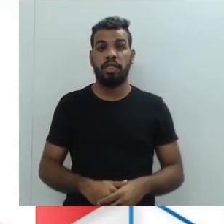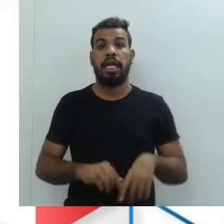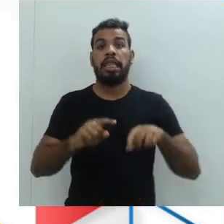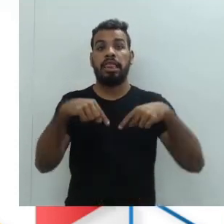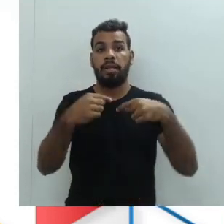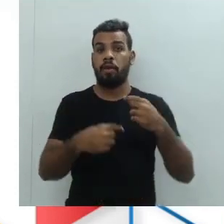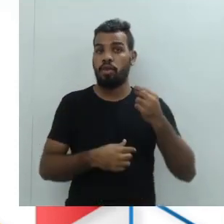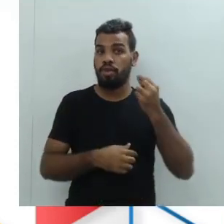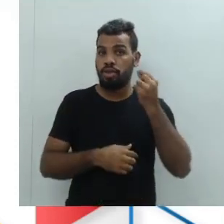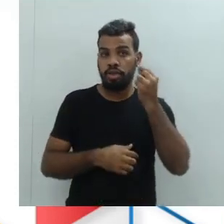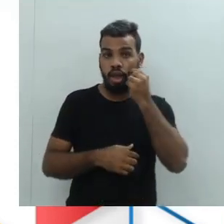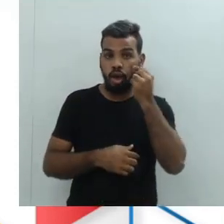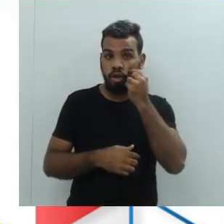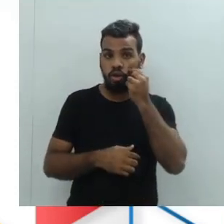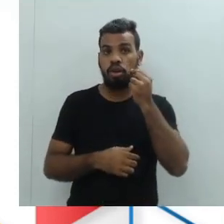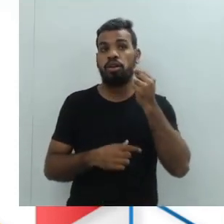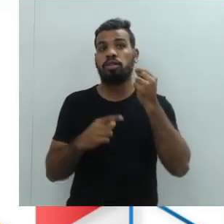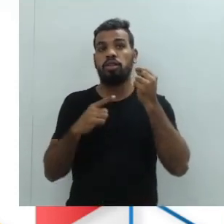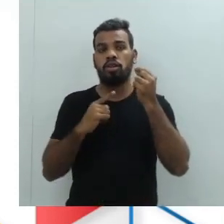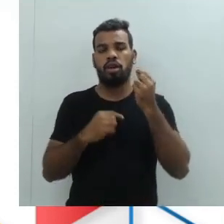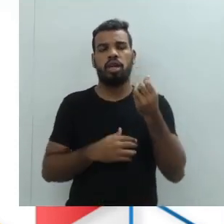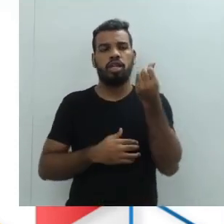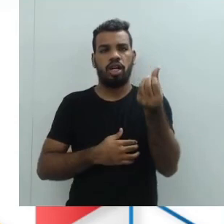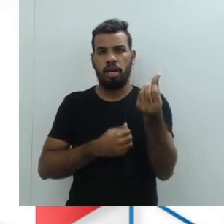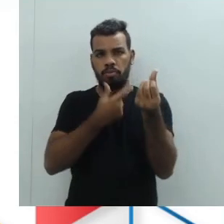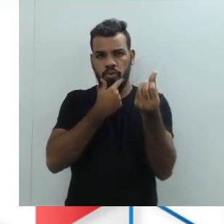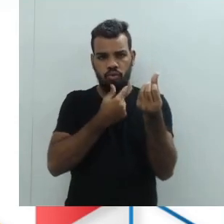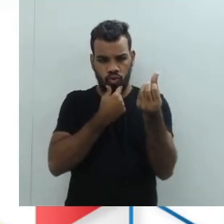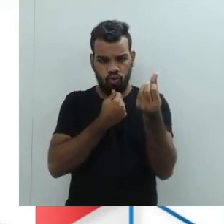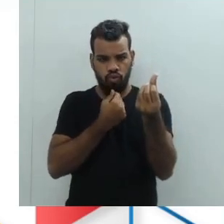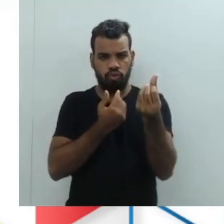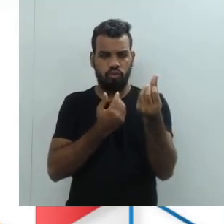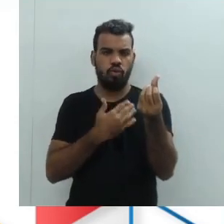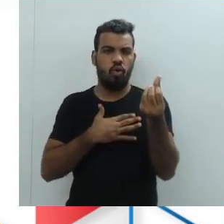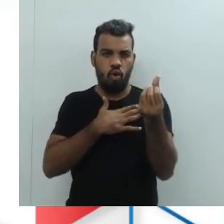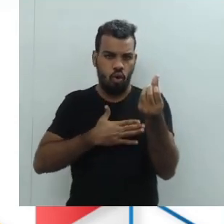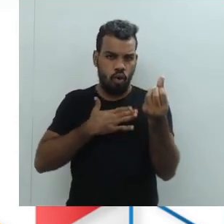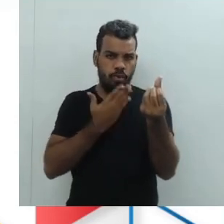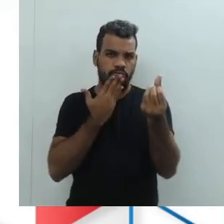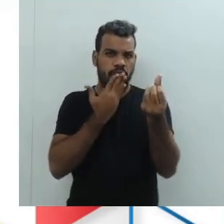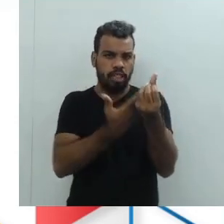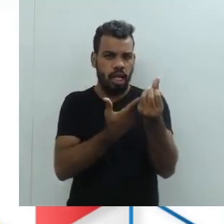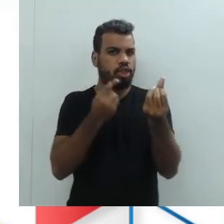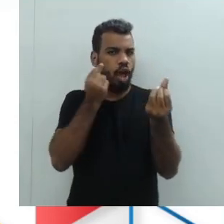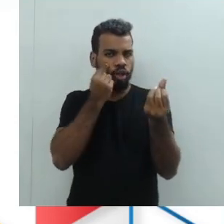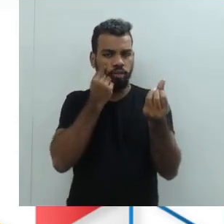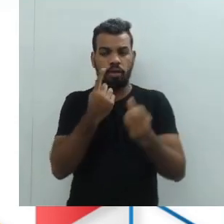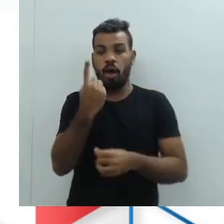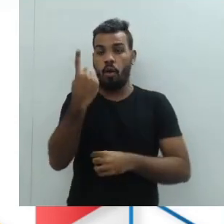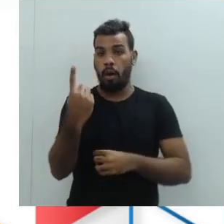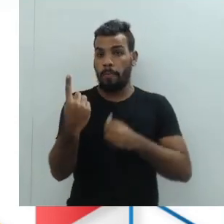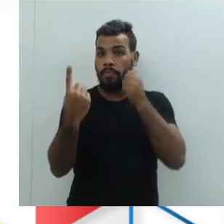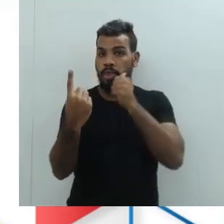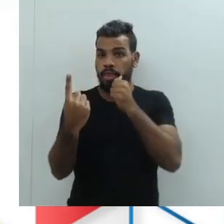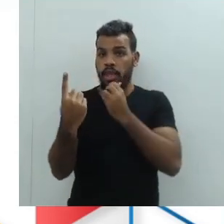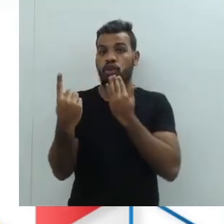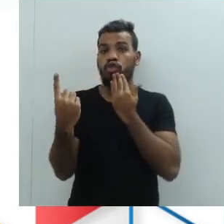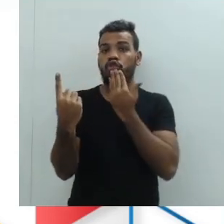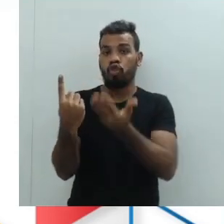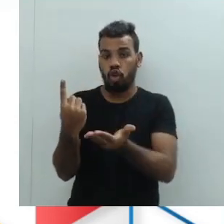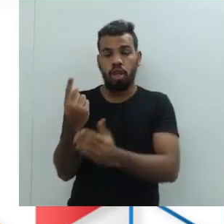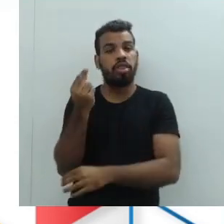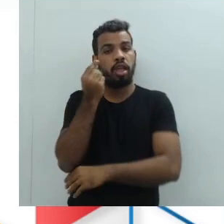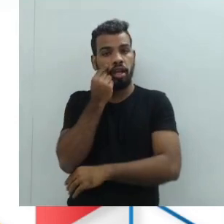Náutico, você tem aí 6 meninos que torcem pelo Náutico, uma menina que torcem pelo